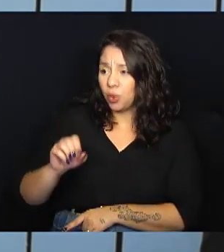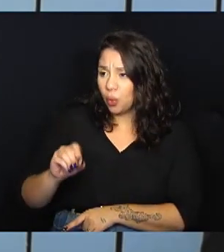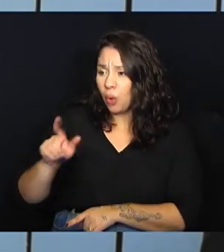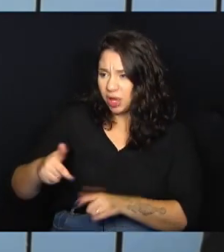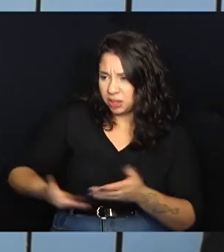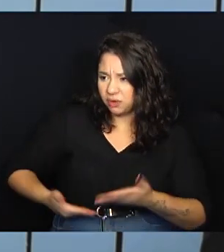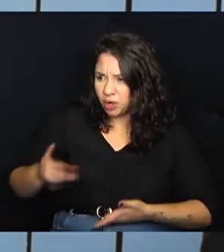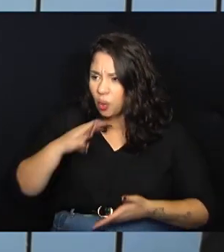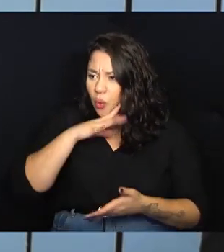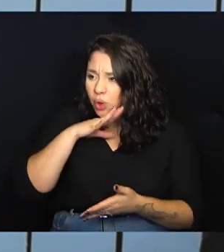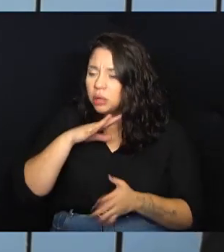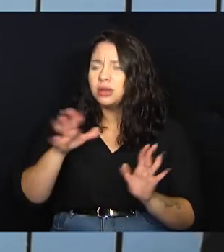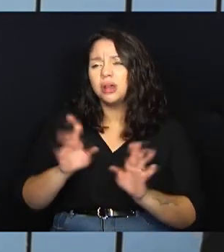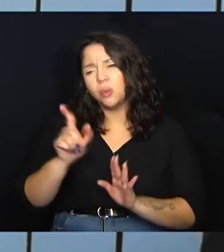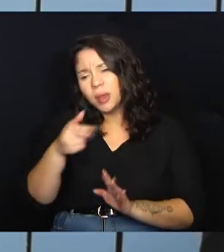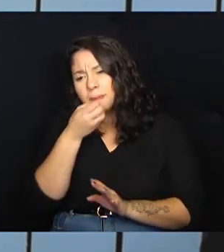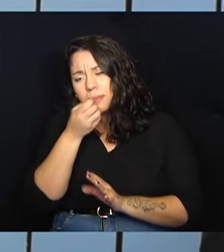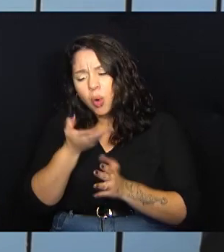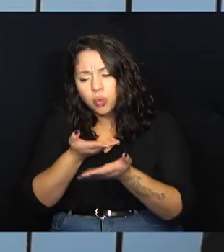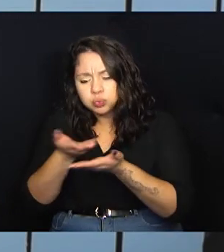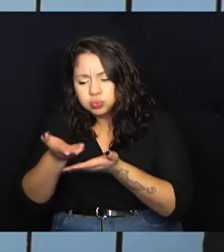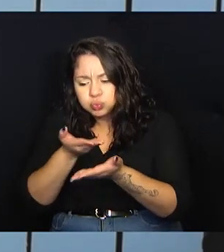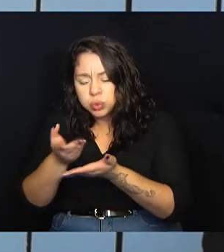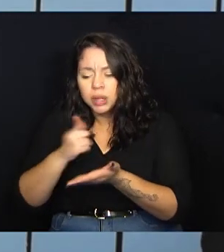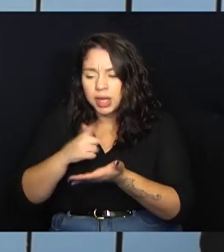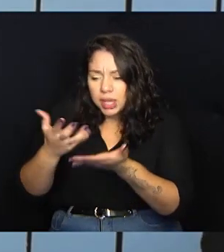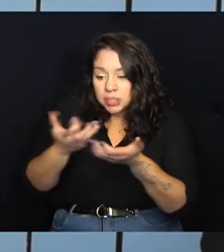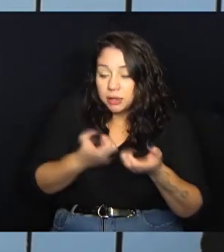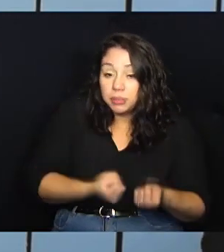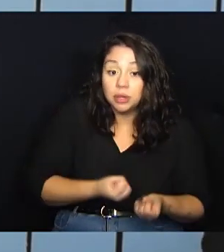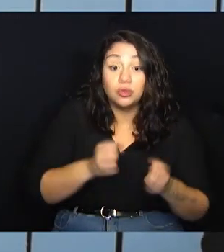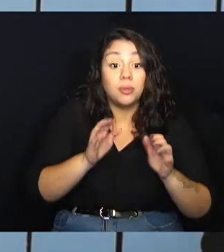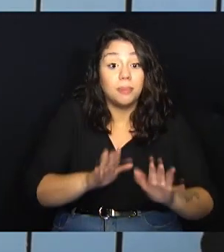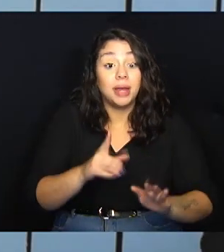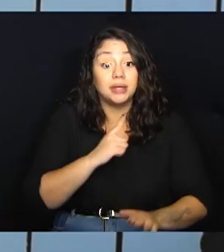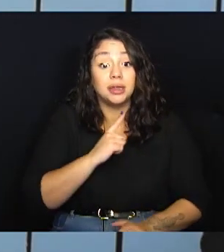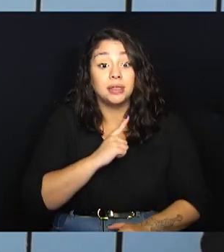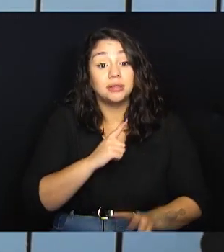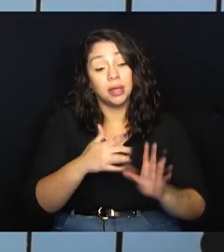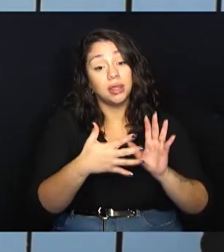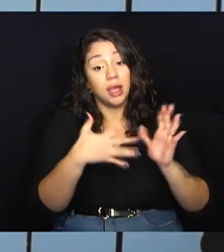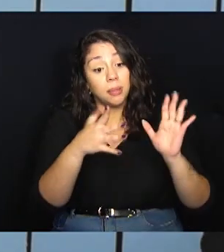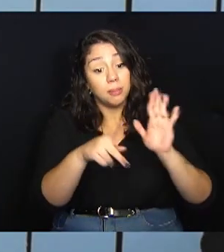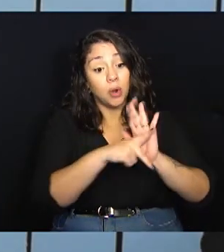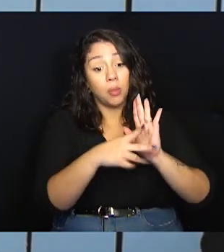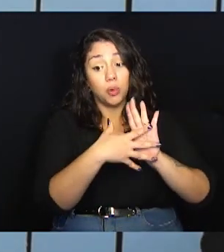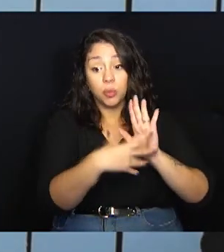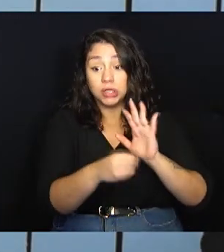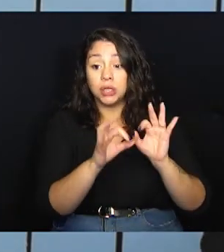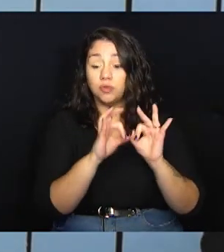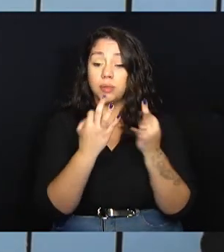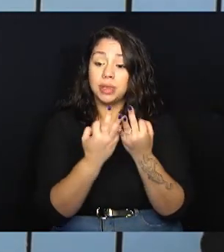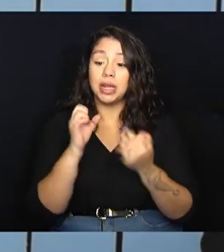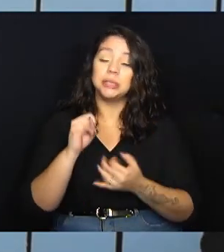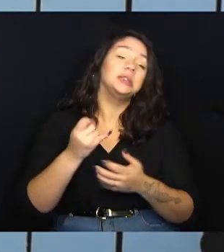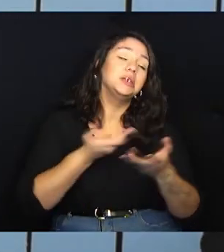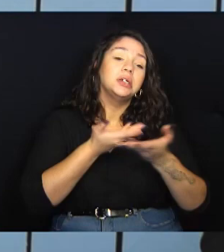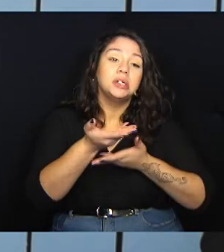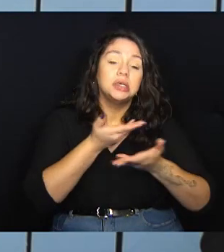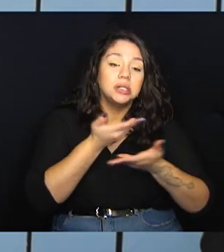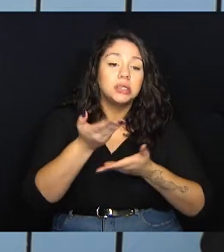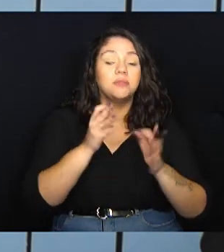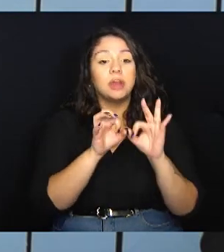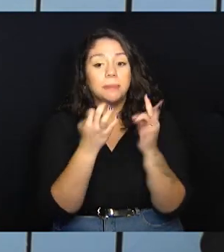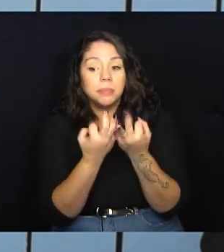bem tratados, são muito bem recebidos, mas nada como modelo familiar, né? Se ele puder estar ali no convívio de uma